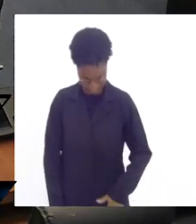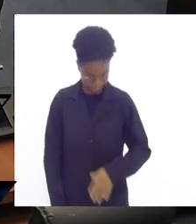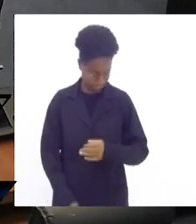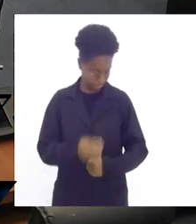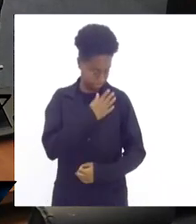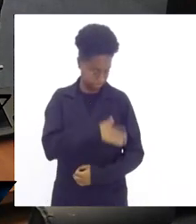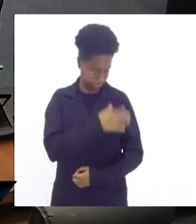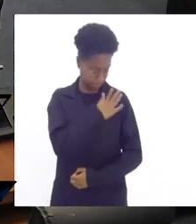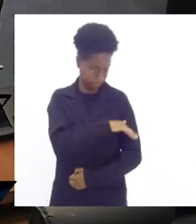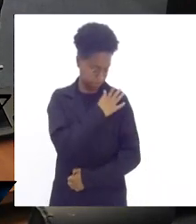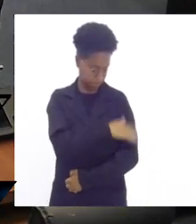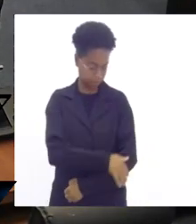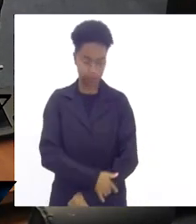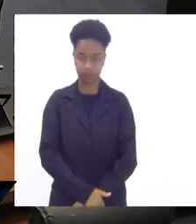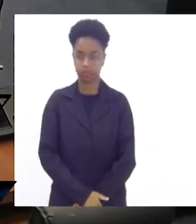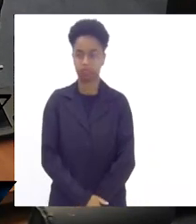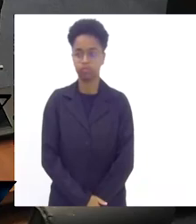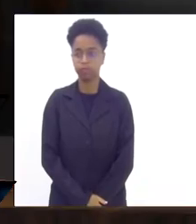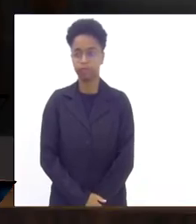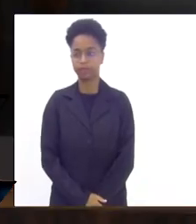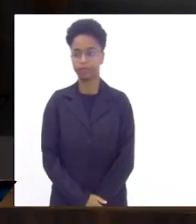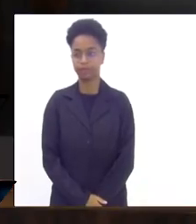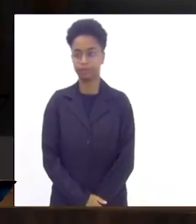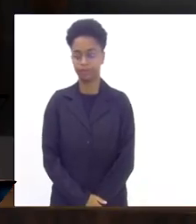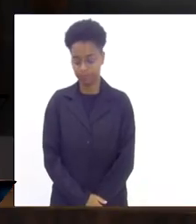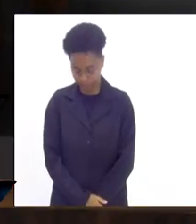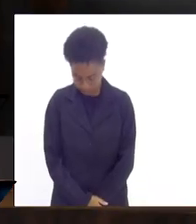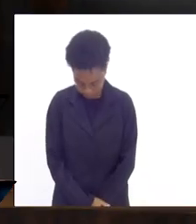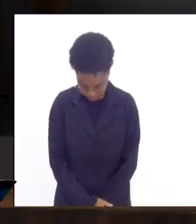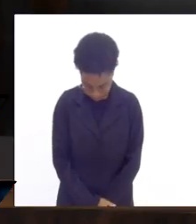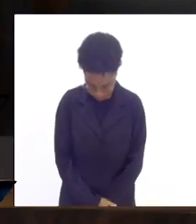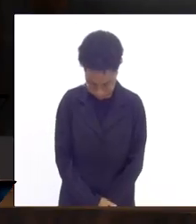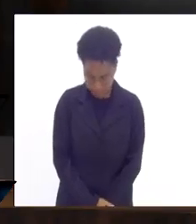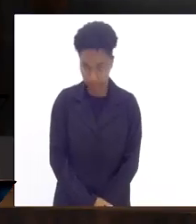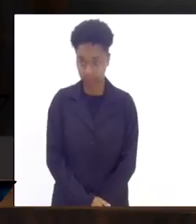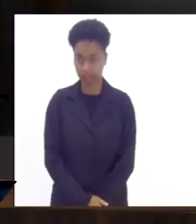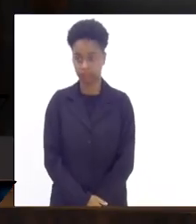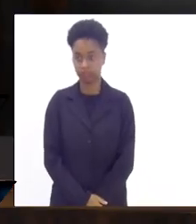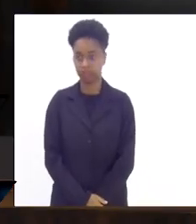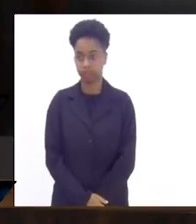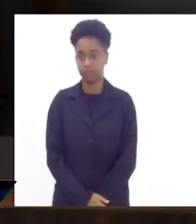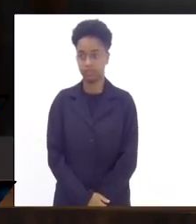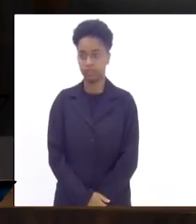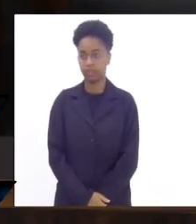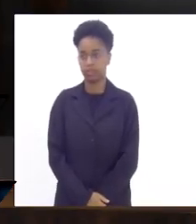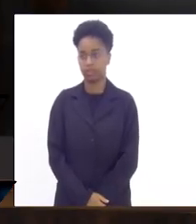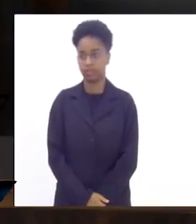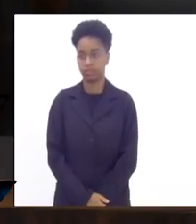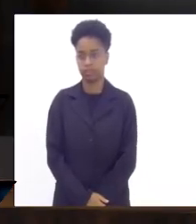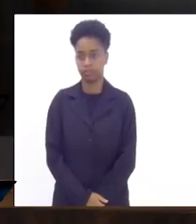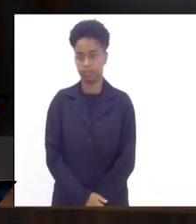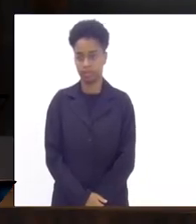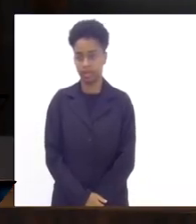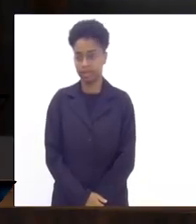com vida a senhora deputada índio armelau para fazer a leitura da ata da sessão anterior